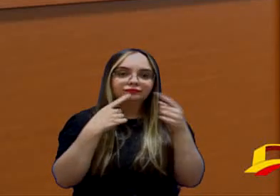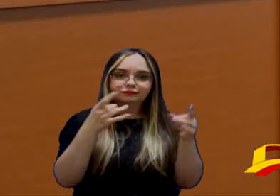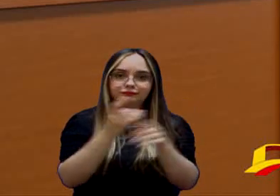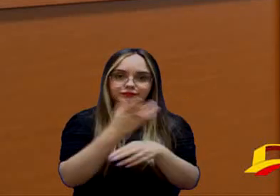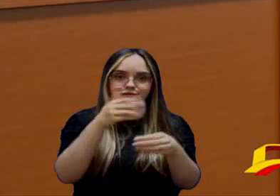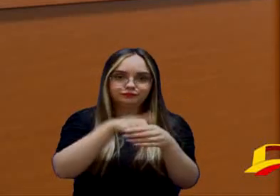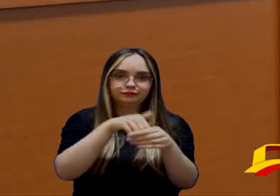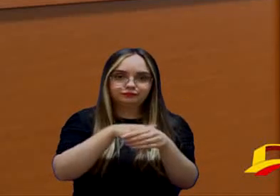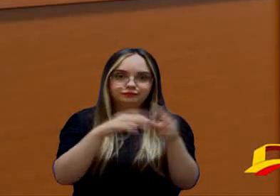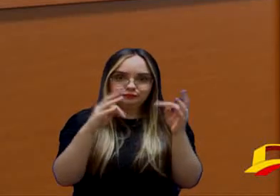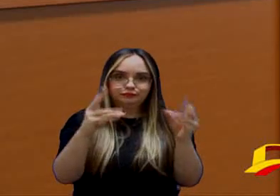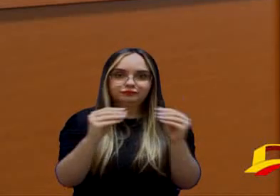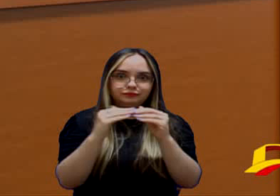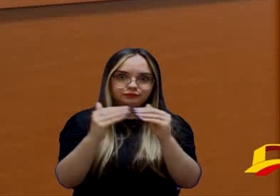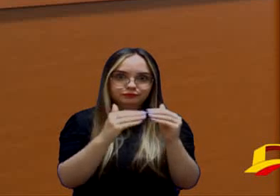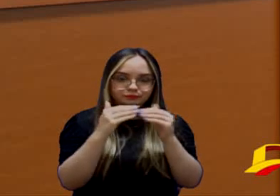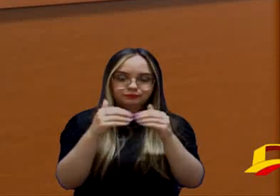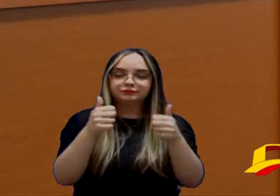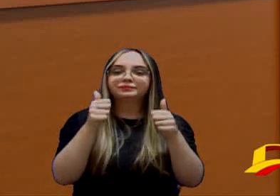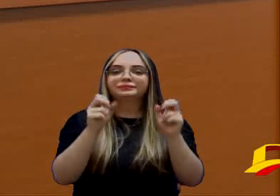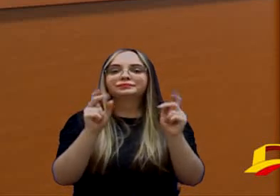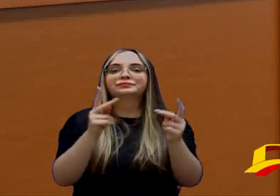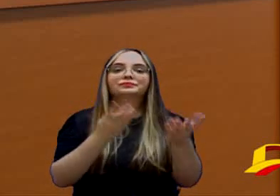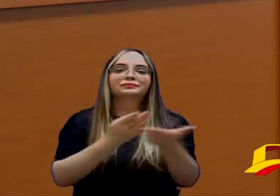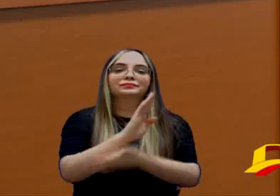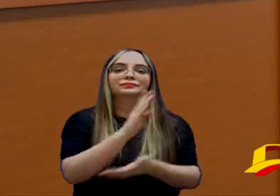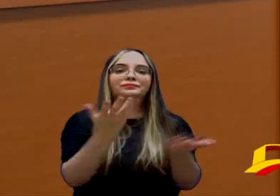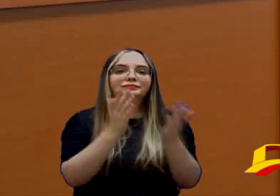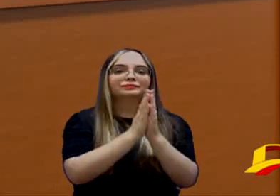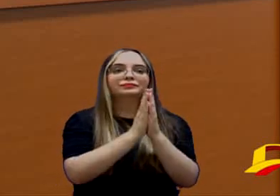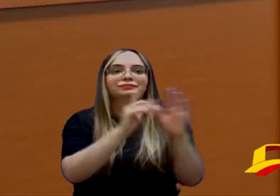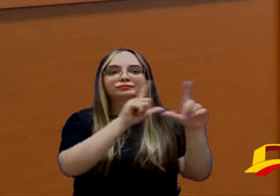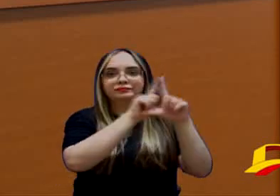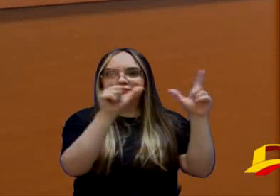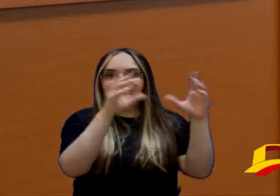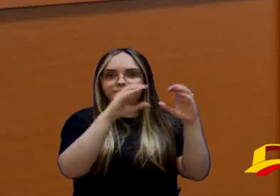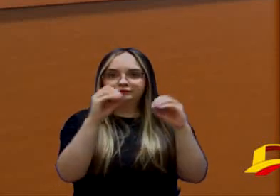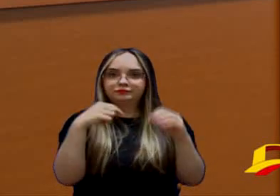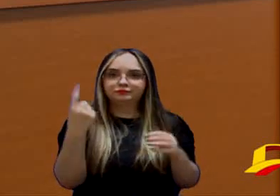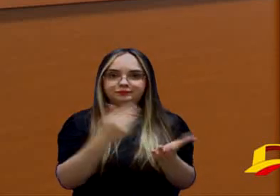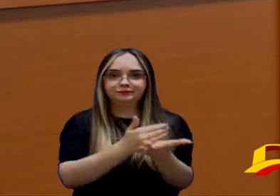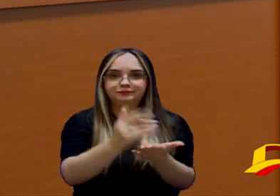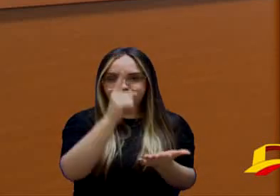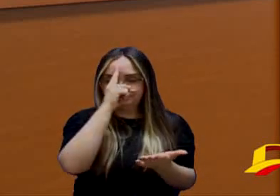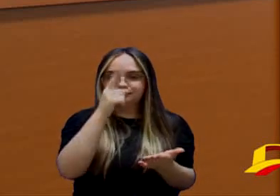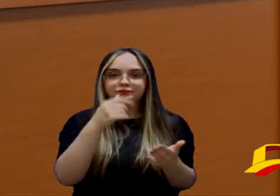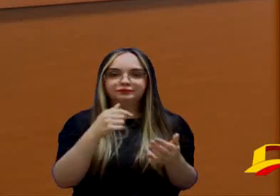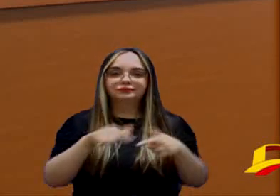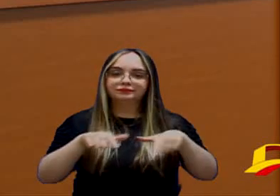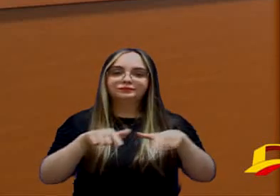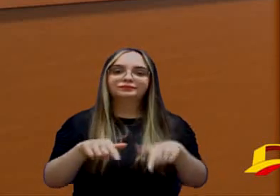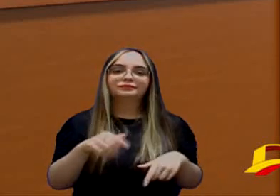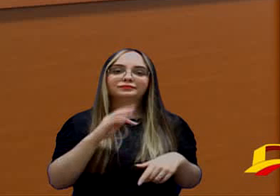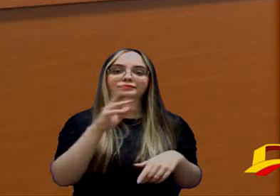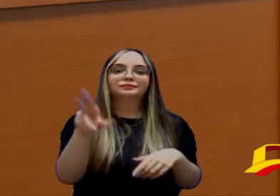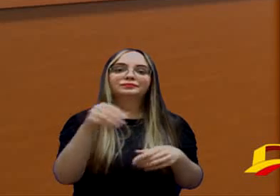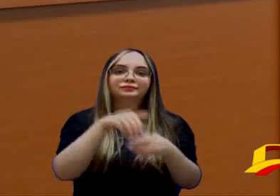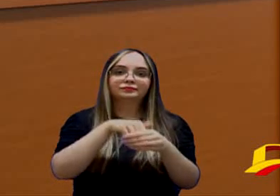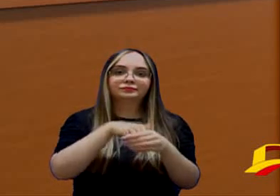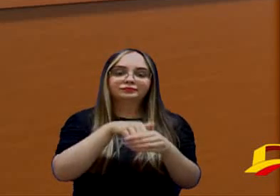aí em votação os vereadores concordam aprovado Agora se ele quiser ir painel para que nós possamos entrar na hora do dia eu coloco em votação